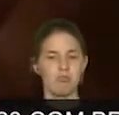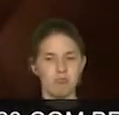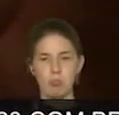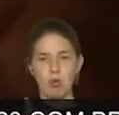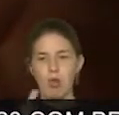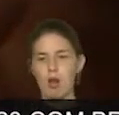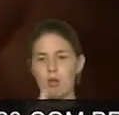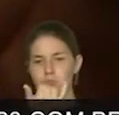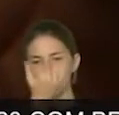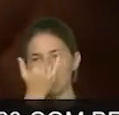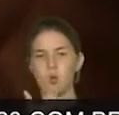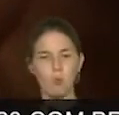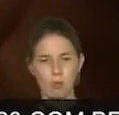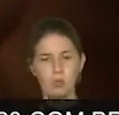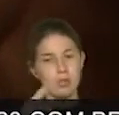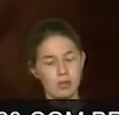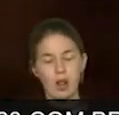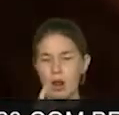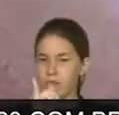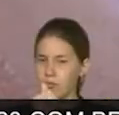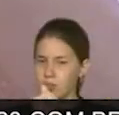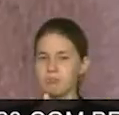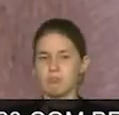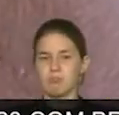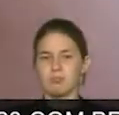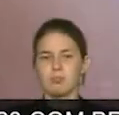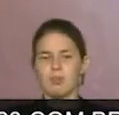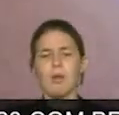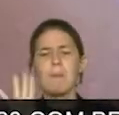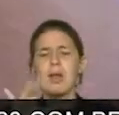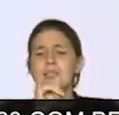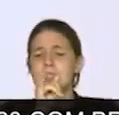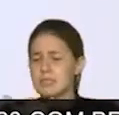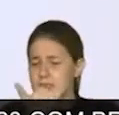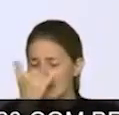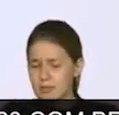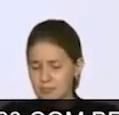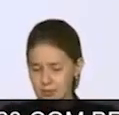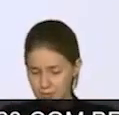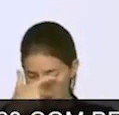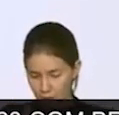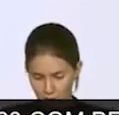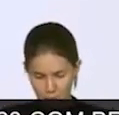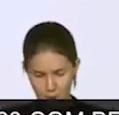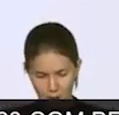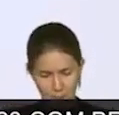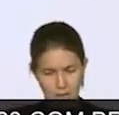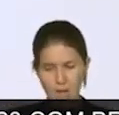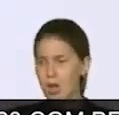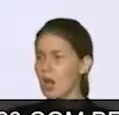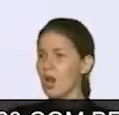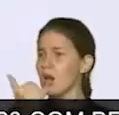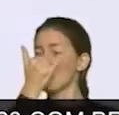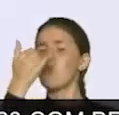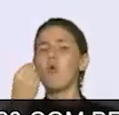com o Código Penal, alerta o especialista. E qual que é a providência que alguém que recebe por engano um Pix, ela